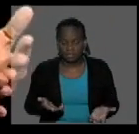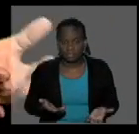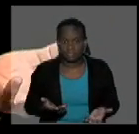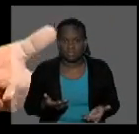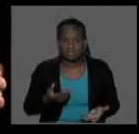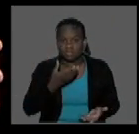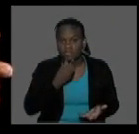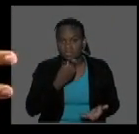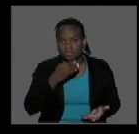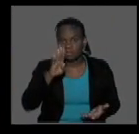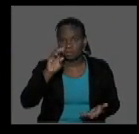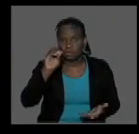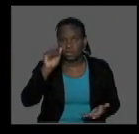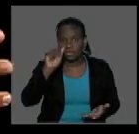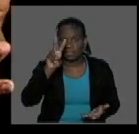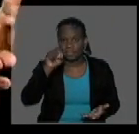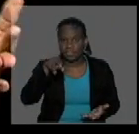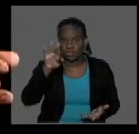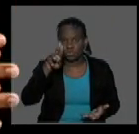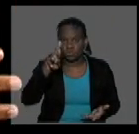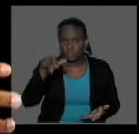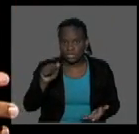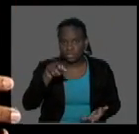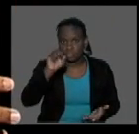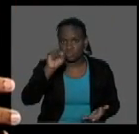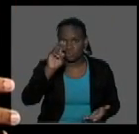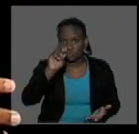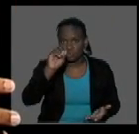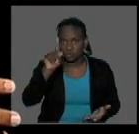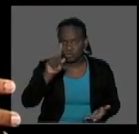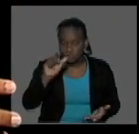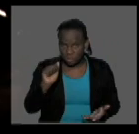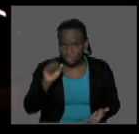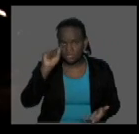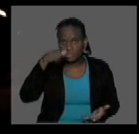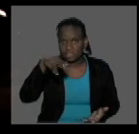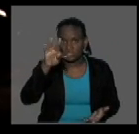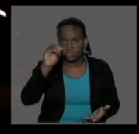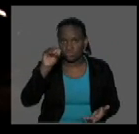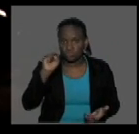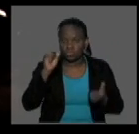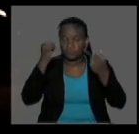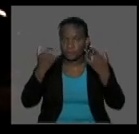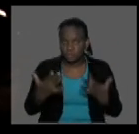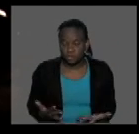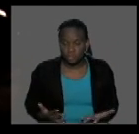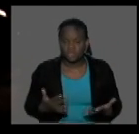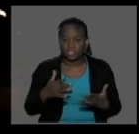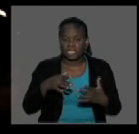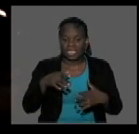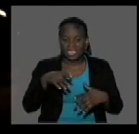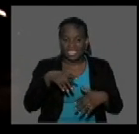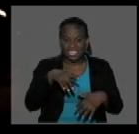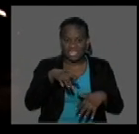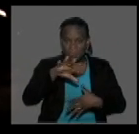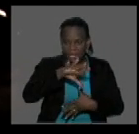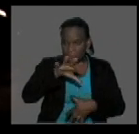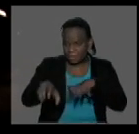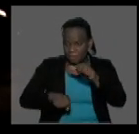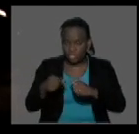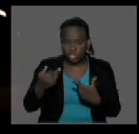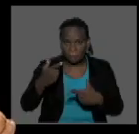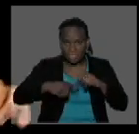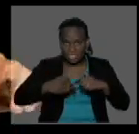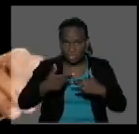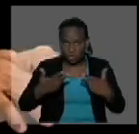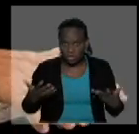justamente. O Boaventura Sousa Santos diz uma coisa fundamental. O colonialismo não foi só uma pilhagem